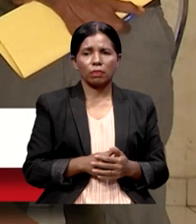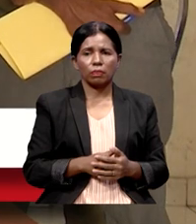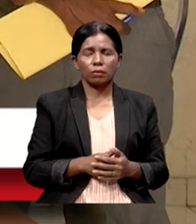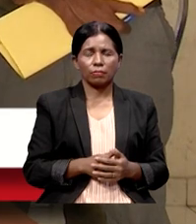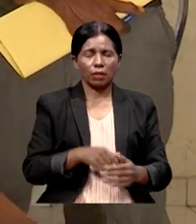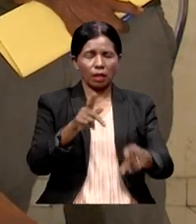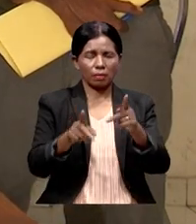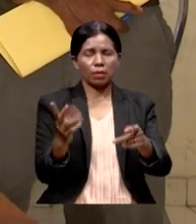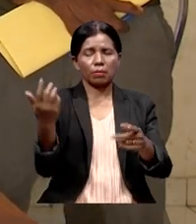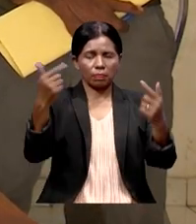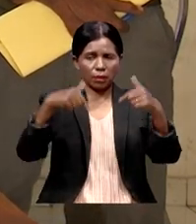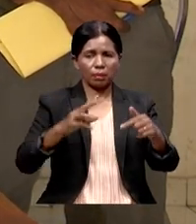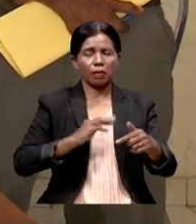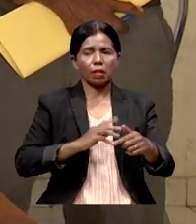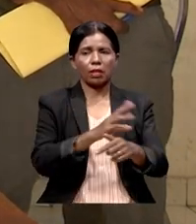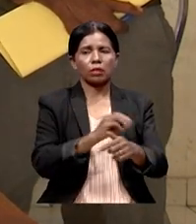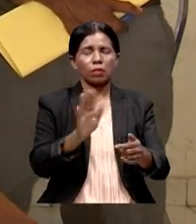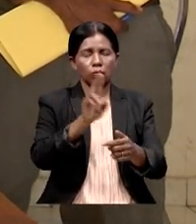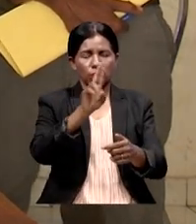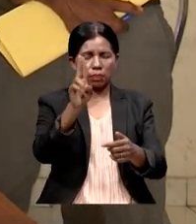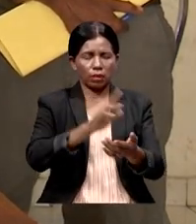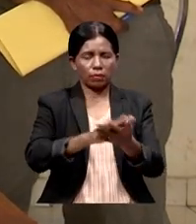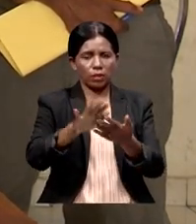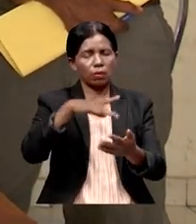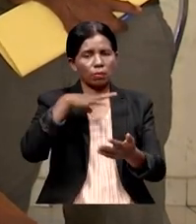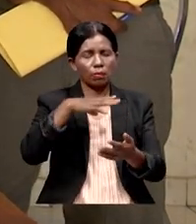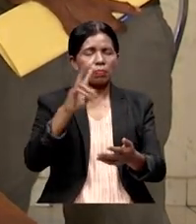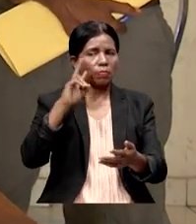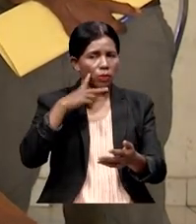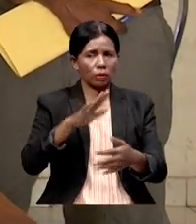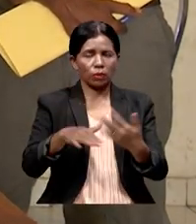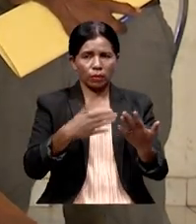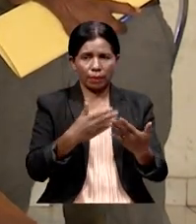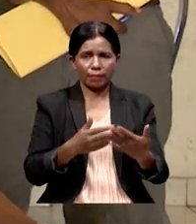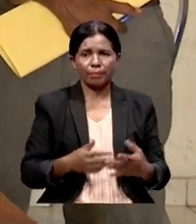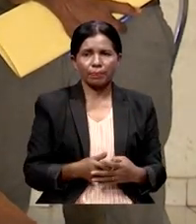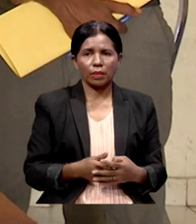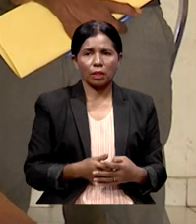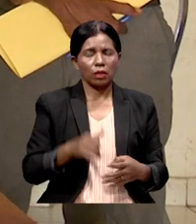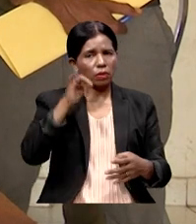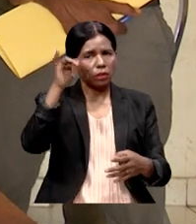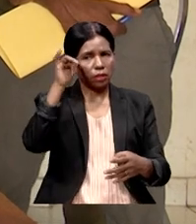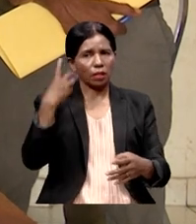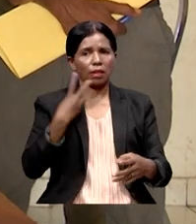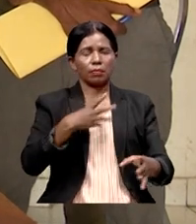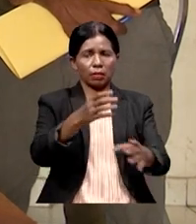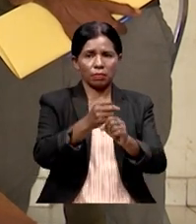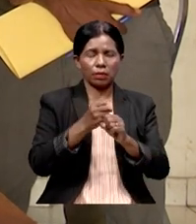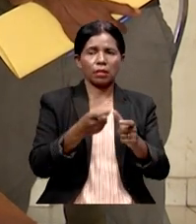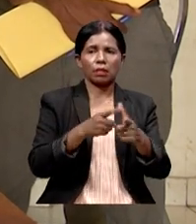vendedor sira mercado de vez a tu usa para tu fácil modo pode ser né ita por ser sim ou não depois a mim